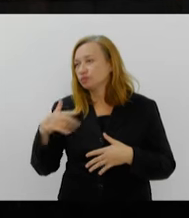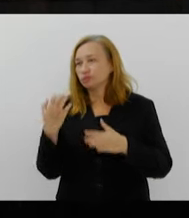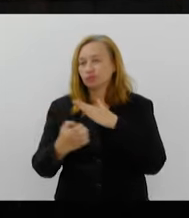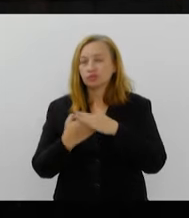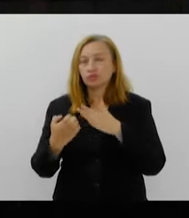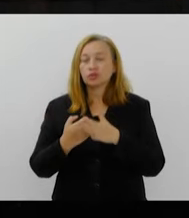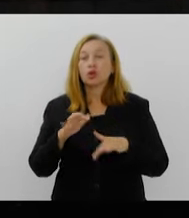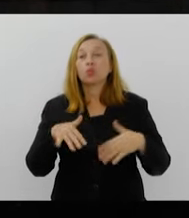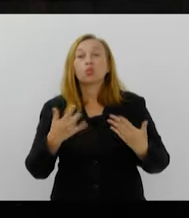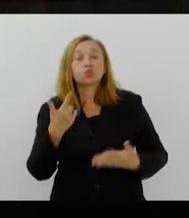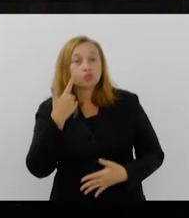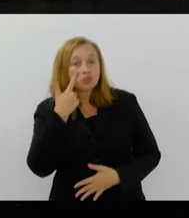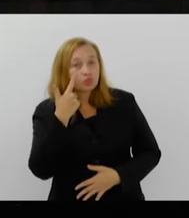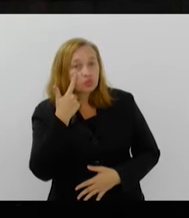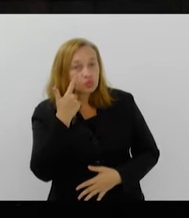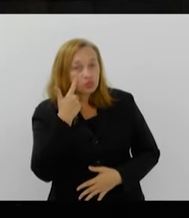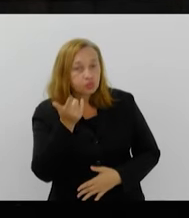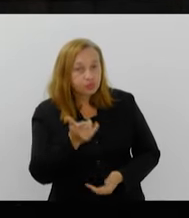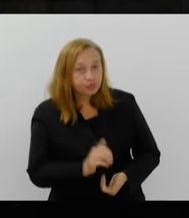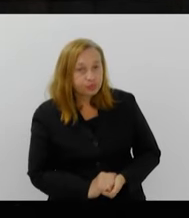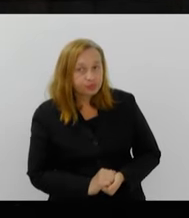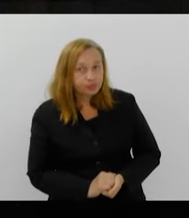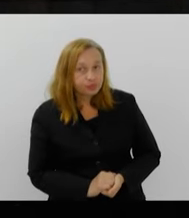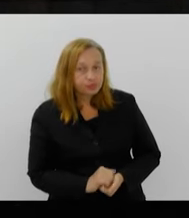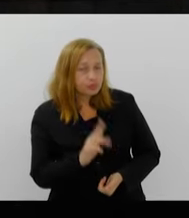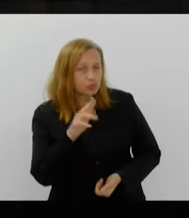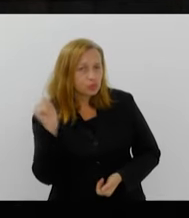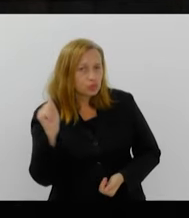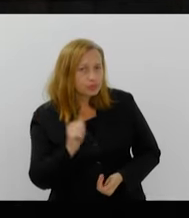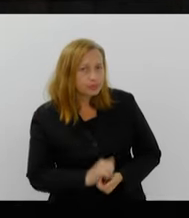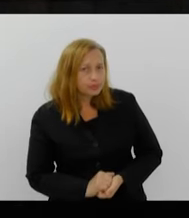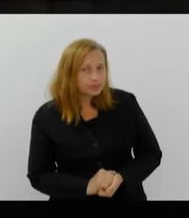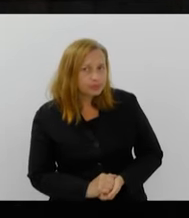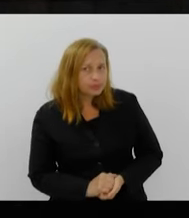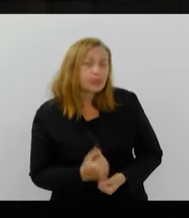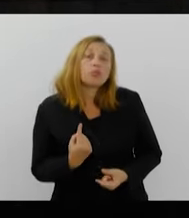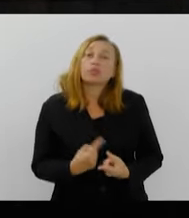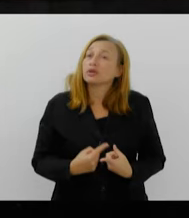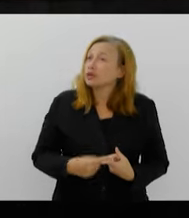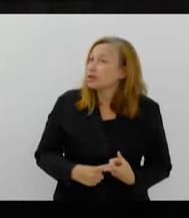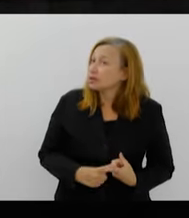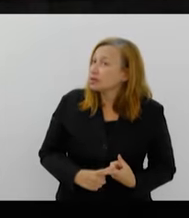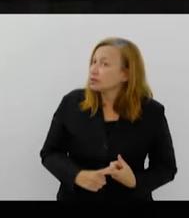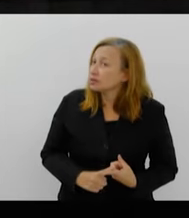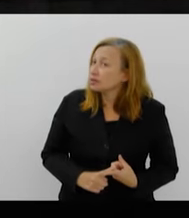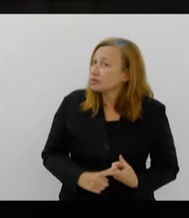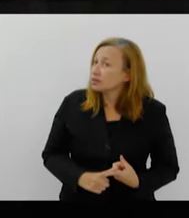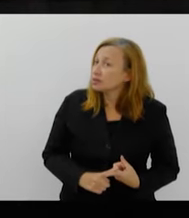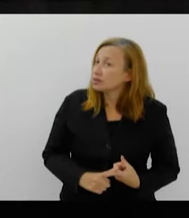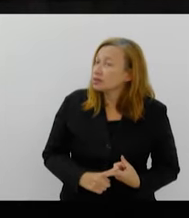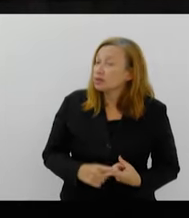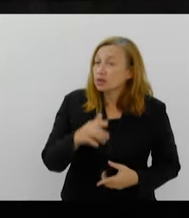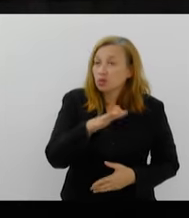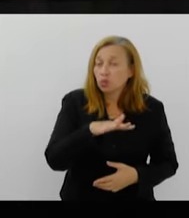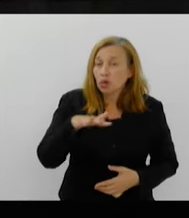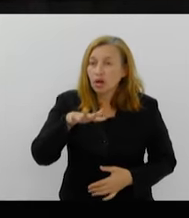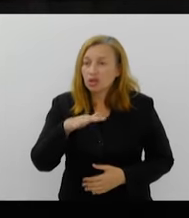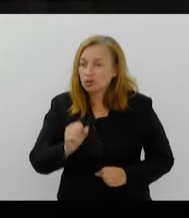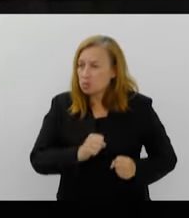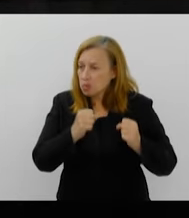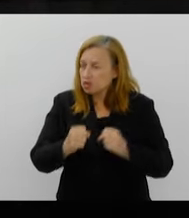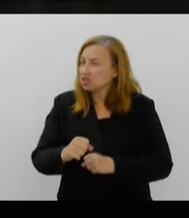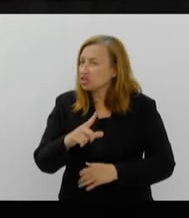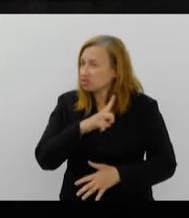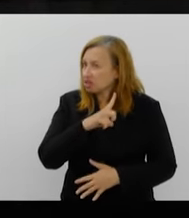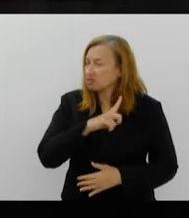se rever esta isenção? Nunca na vida. Por quê? Porque são setores poderosos,